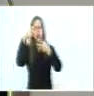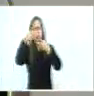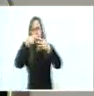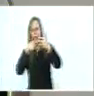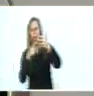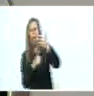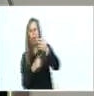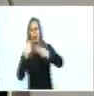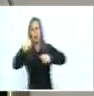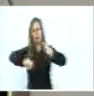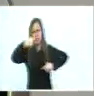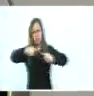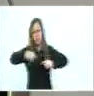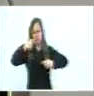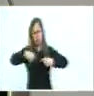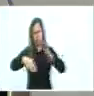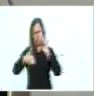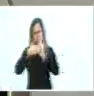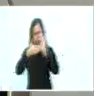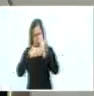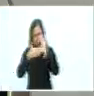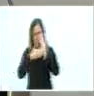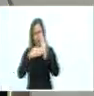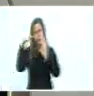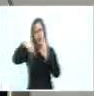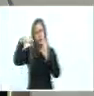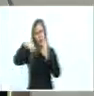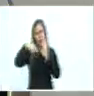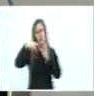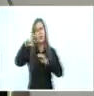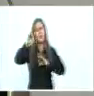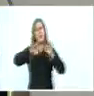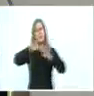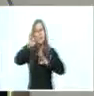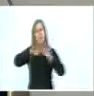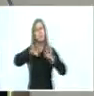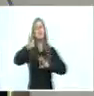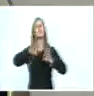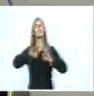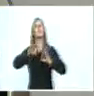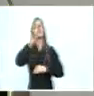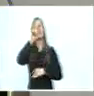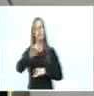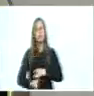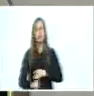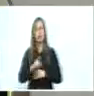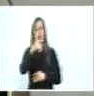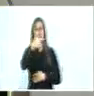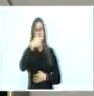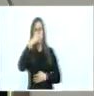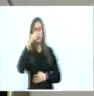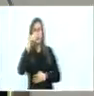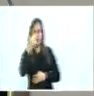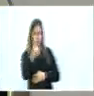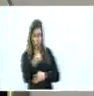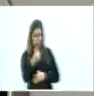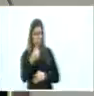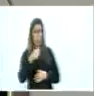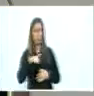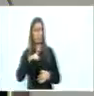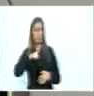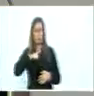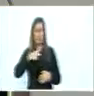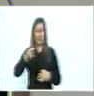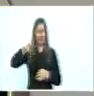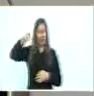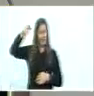de discussão do nosso plano diretor, que está desatualizado. O nosso plano diretor é de 2001, não é? Ele precisa